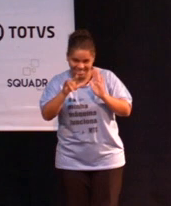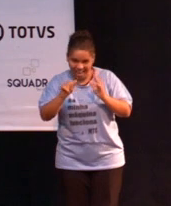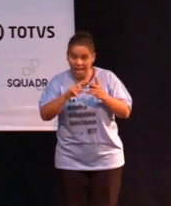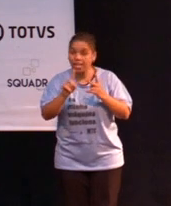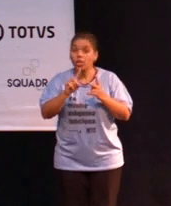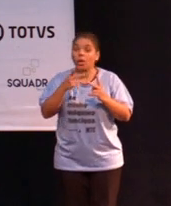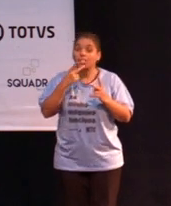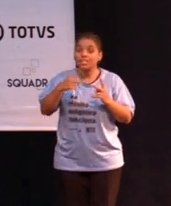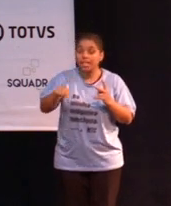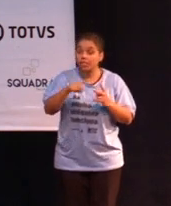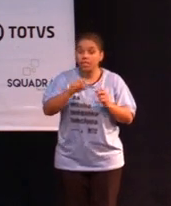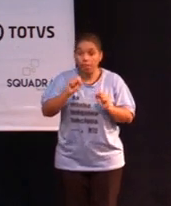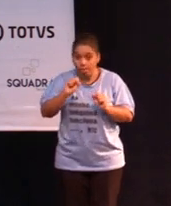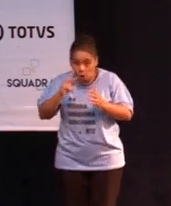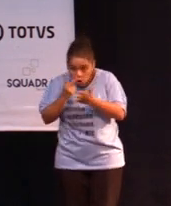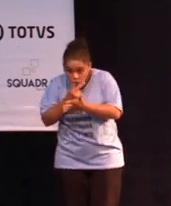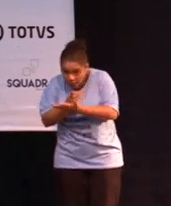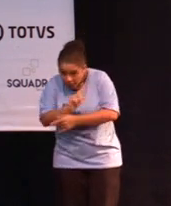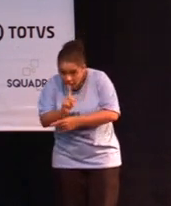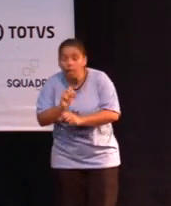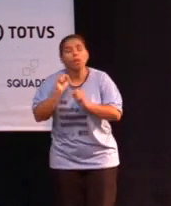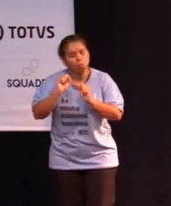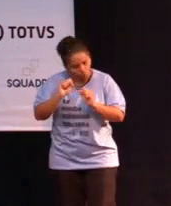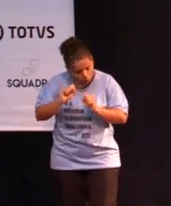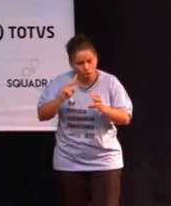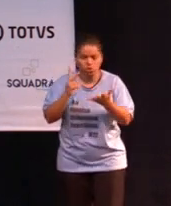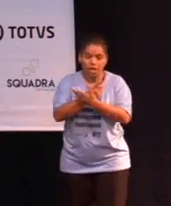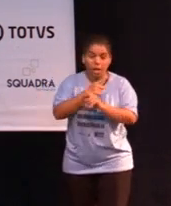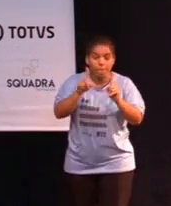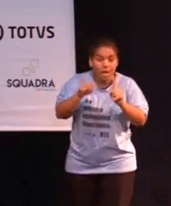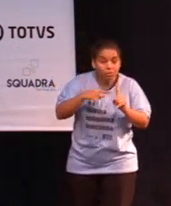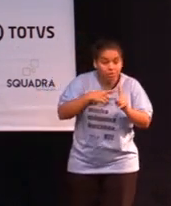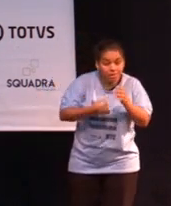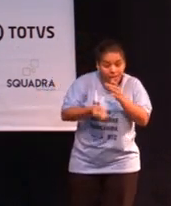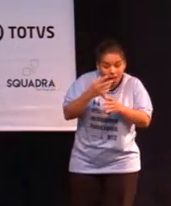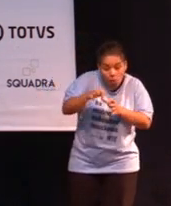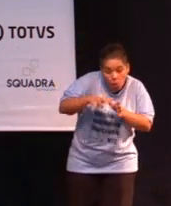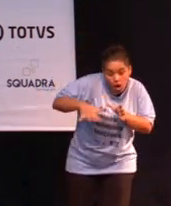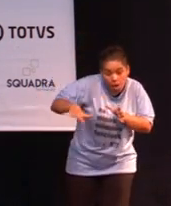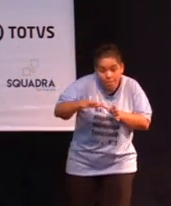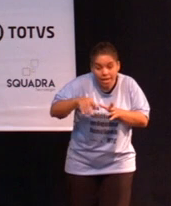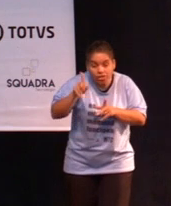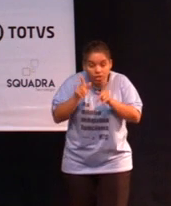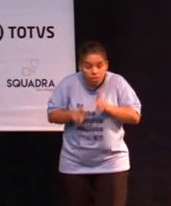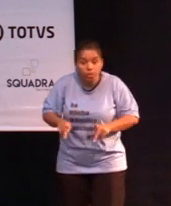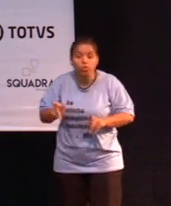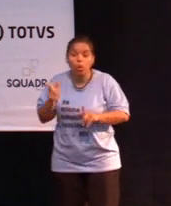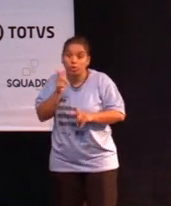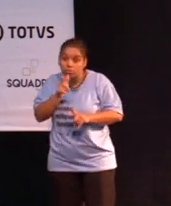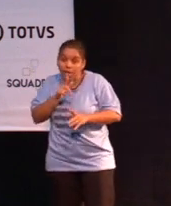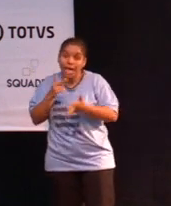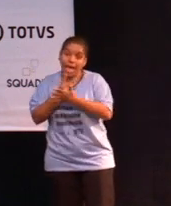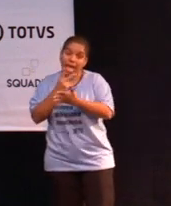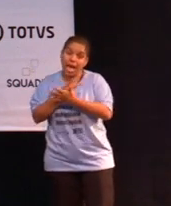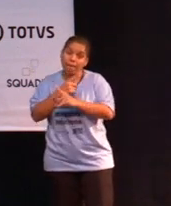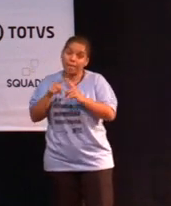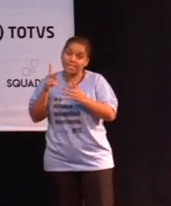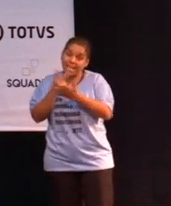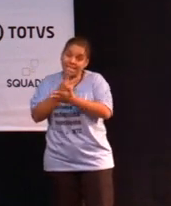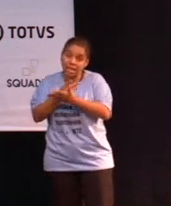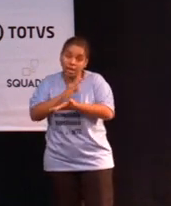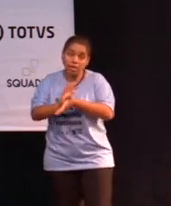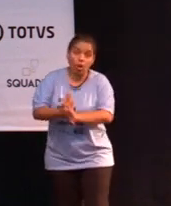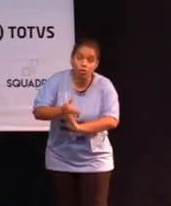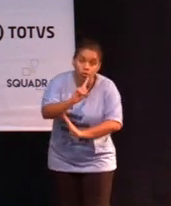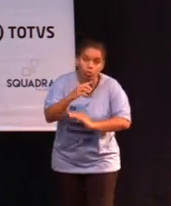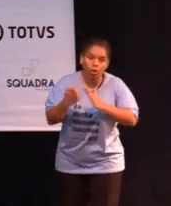é dizendo que você não pode errar não pelo contrário você tem que criar um ambiente que permita que as pessoas possam errar mas que esse erro não acabe com a